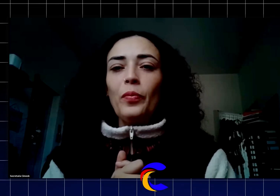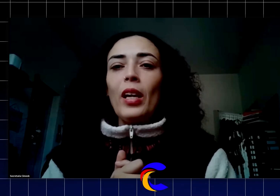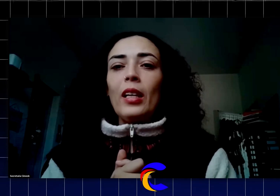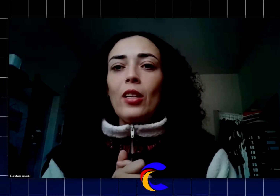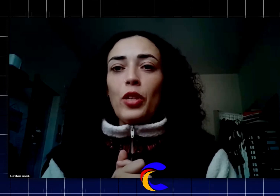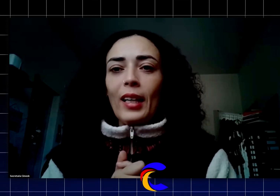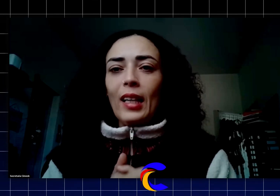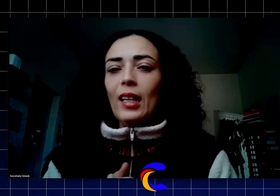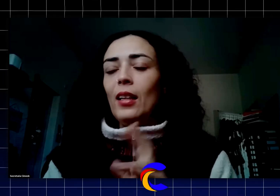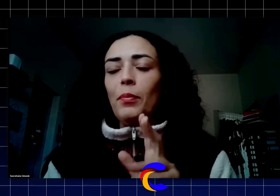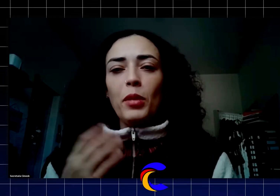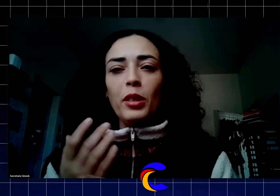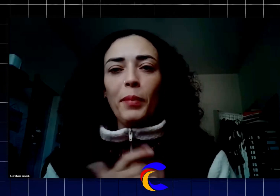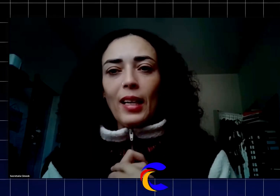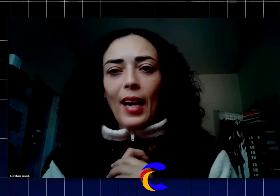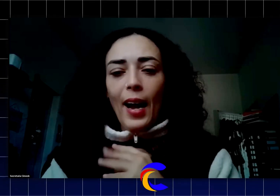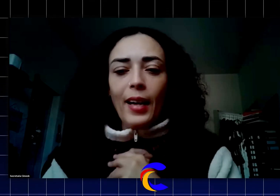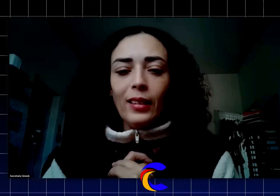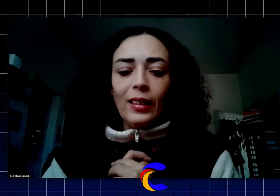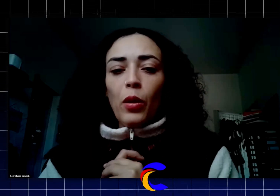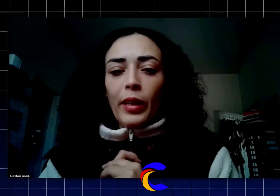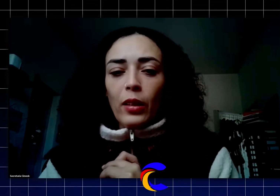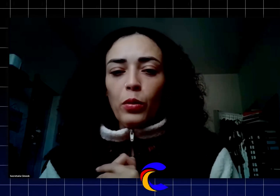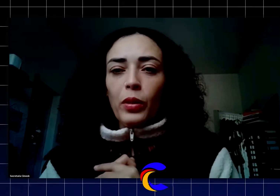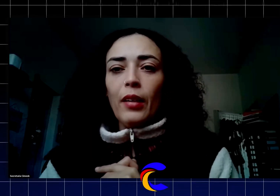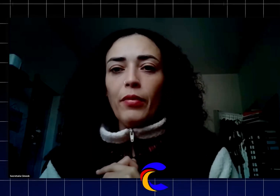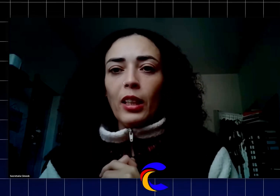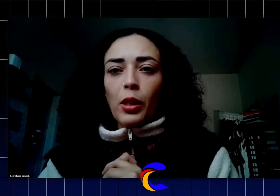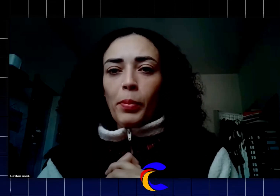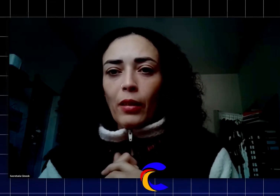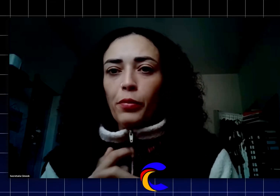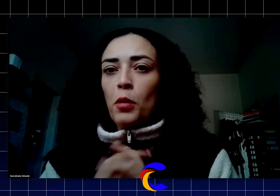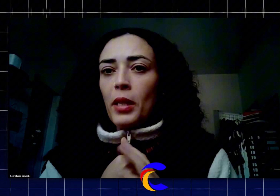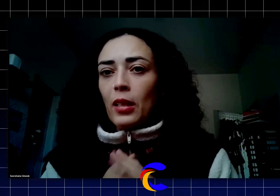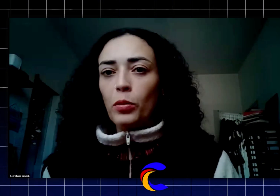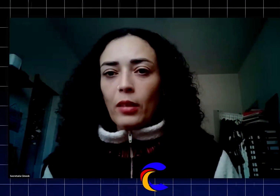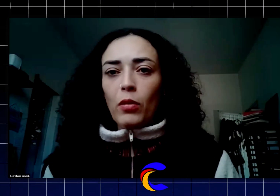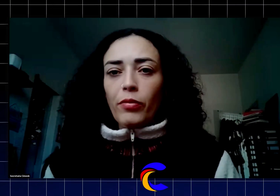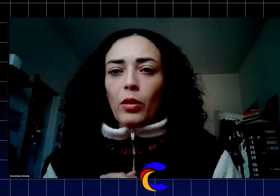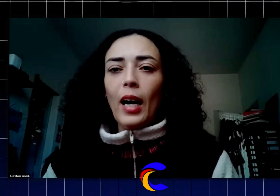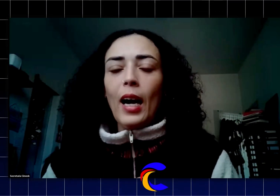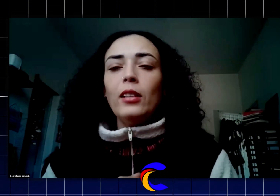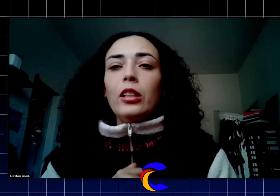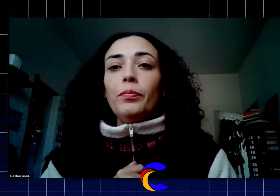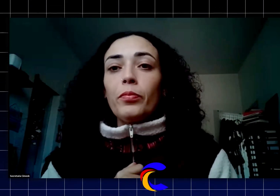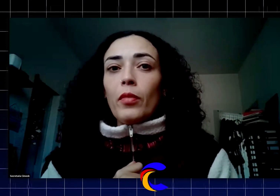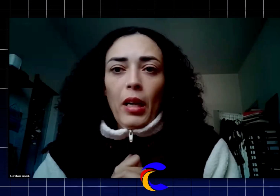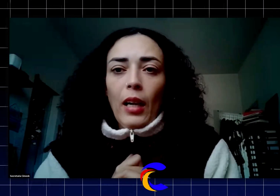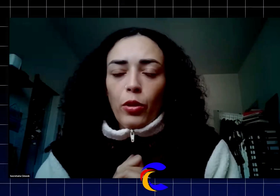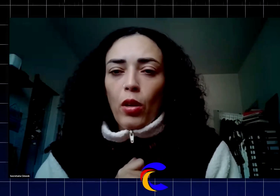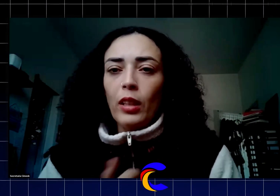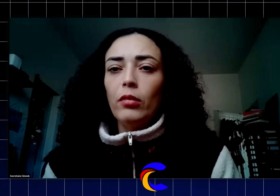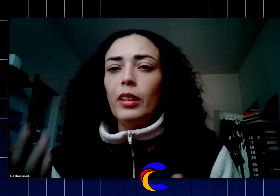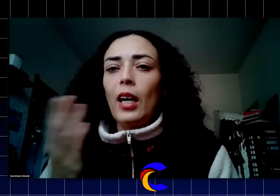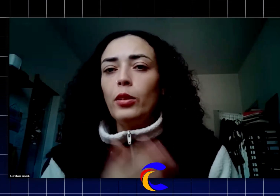Eu vou deixar aqui, depois eu mando materiais e qualquer dúvida referente à plataforma, entre em contato com a faculdade.